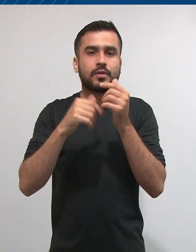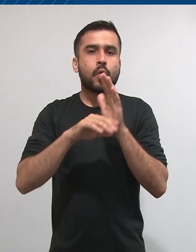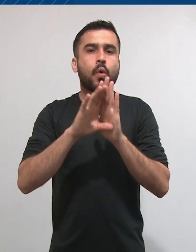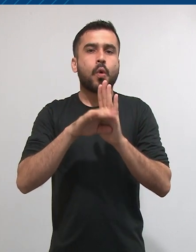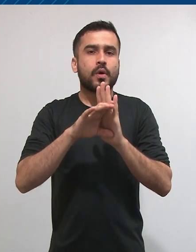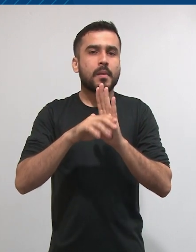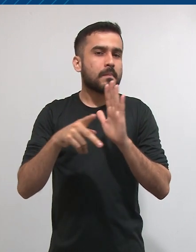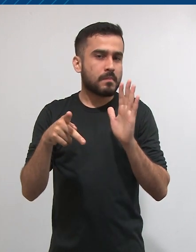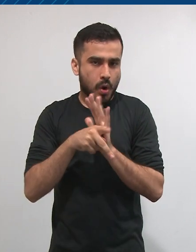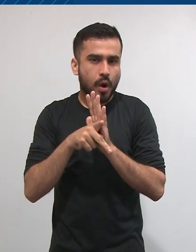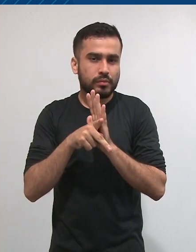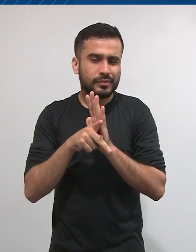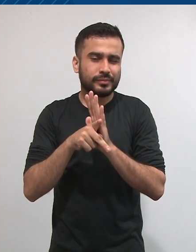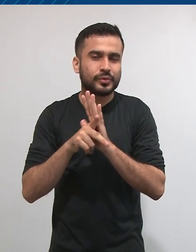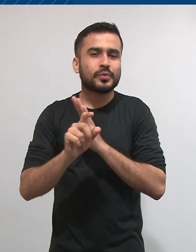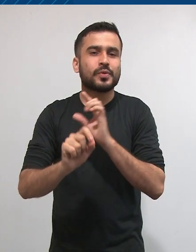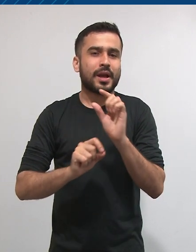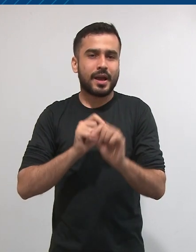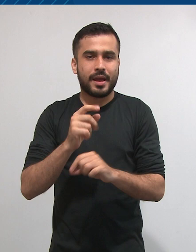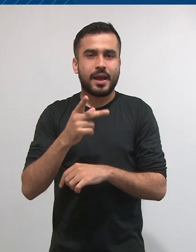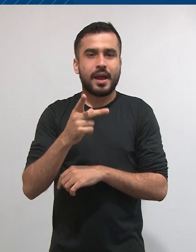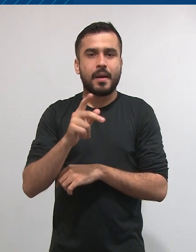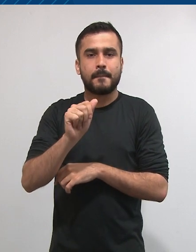da paideia e dessa